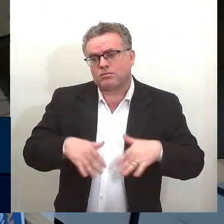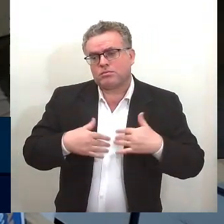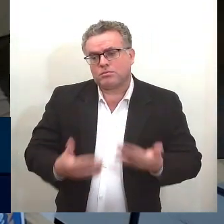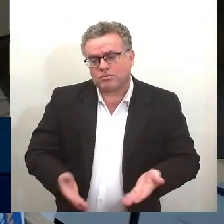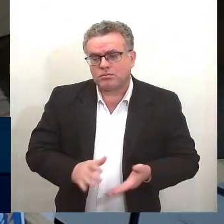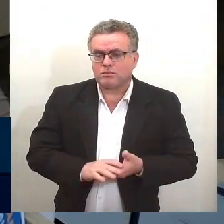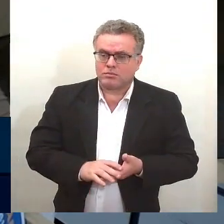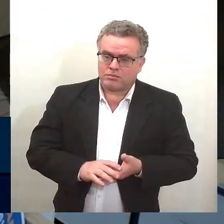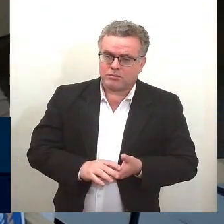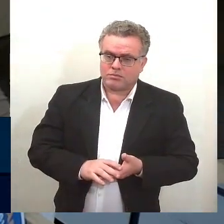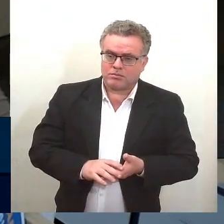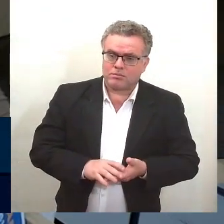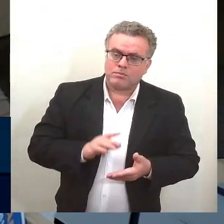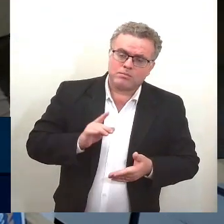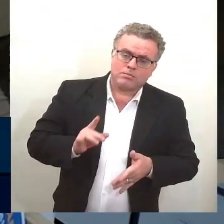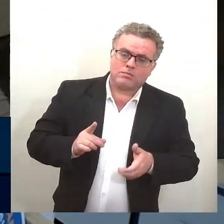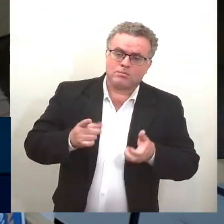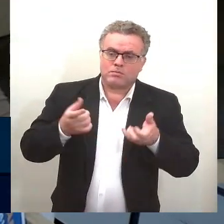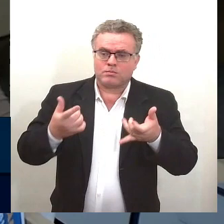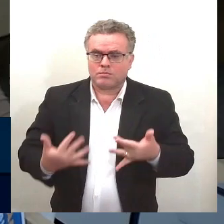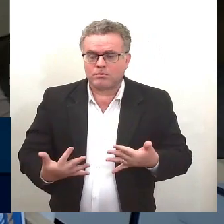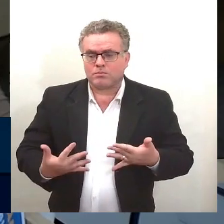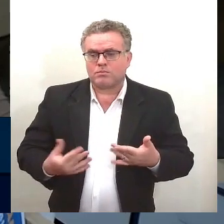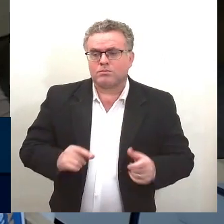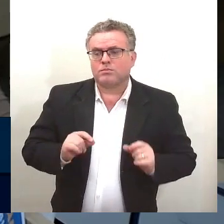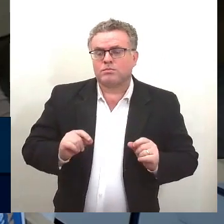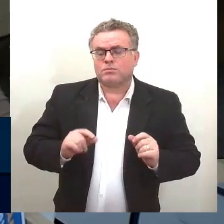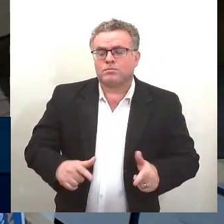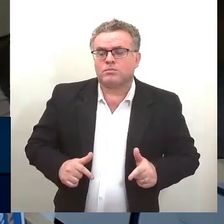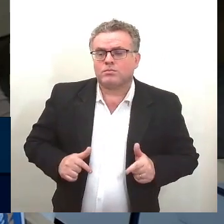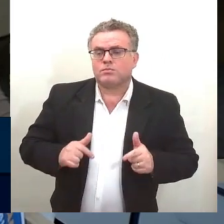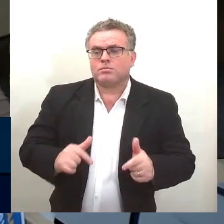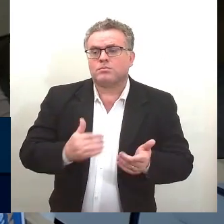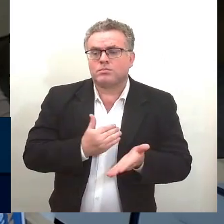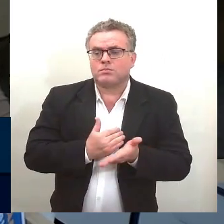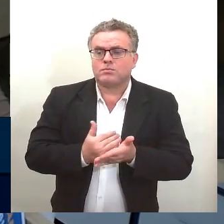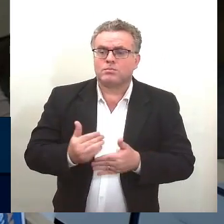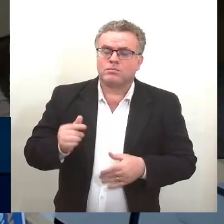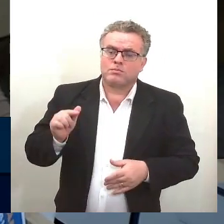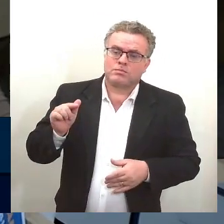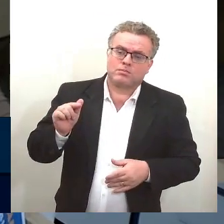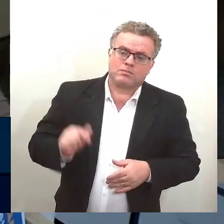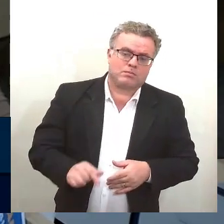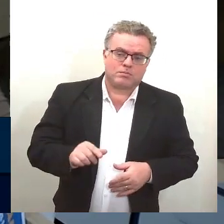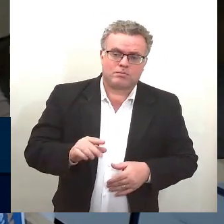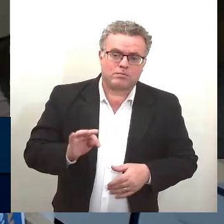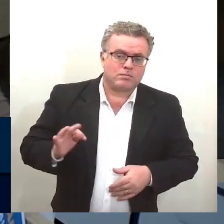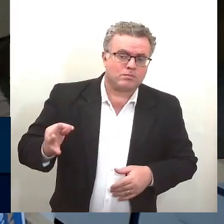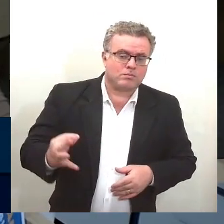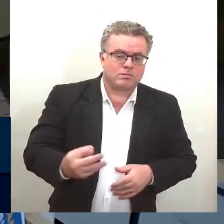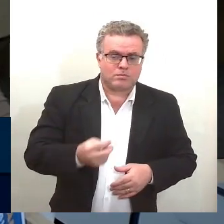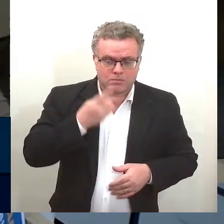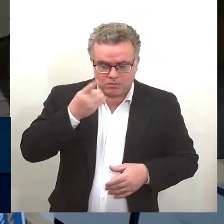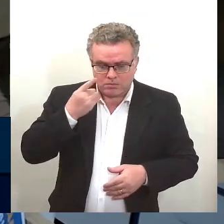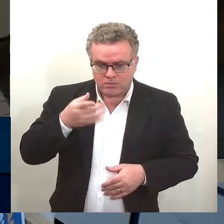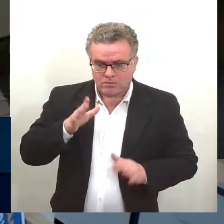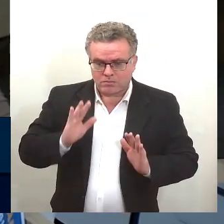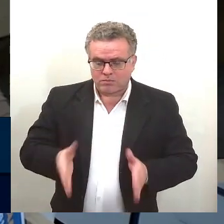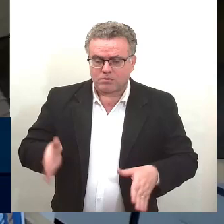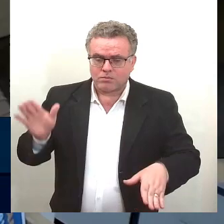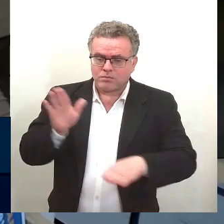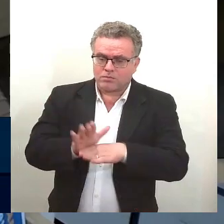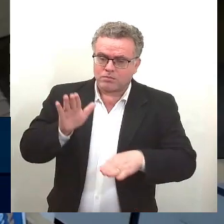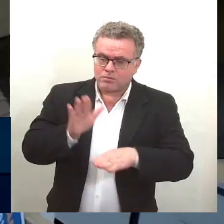uma ação que iniciou aqui nessa casa, de todos os parlamentares, que ajudou o governo do estado, né? Porque quando a